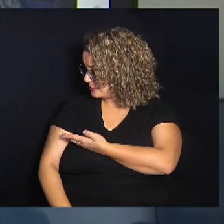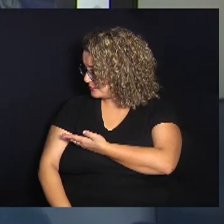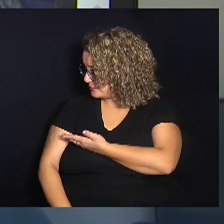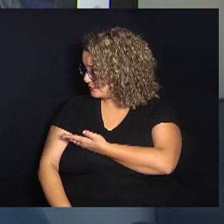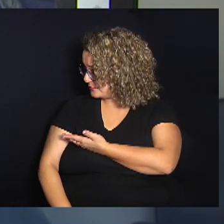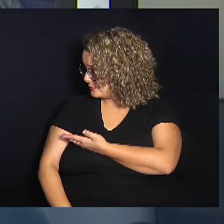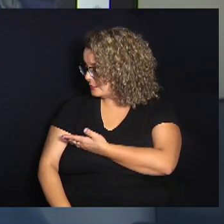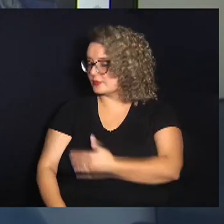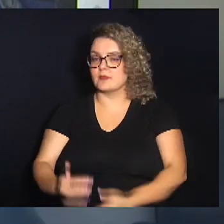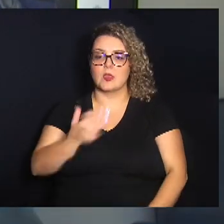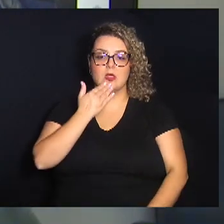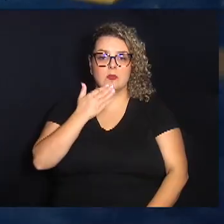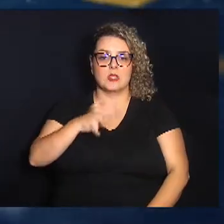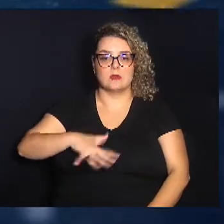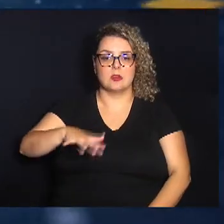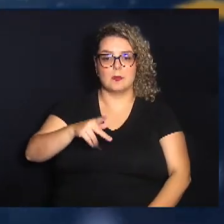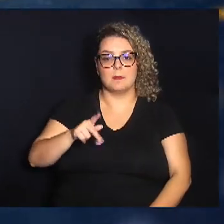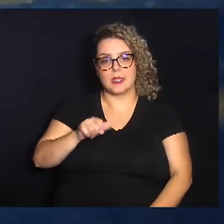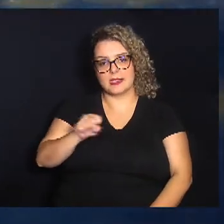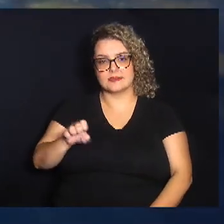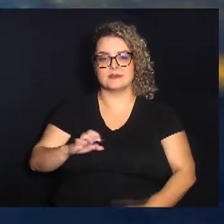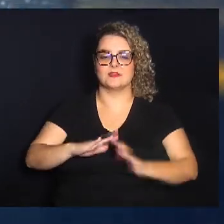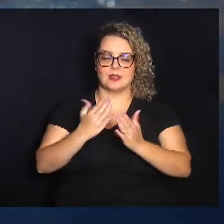3736-5700 e pede para falar no setor de passe escolar.